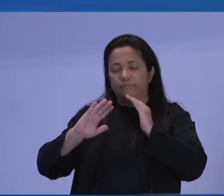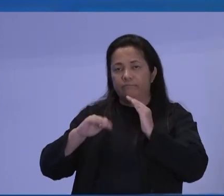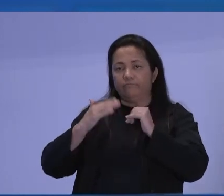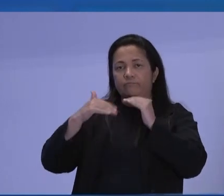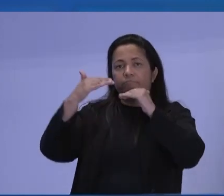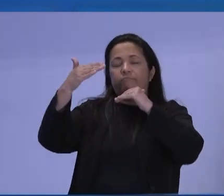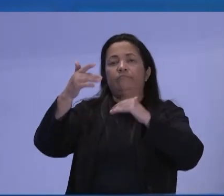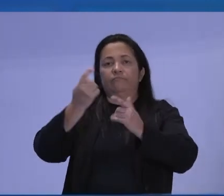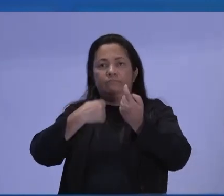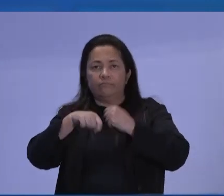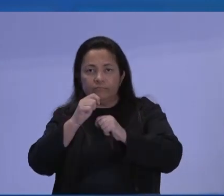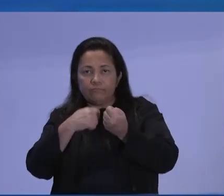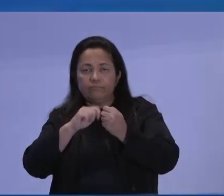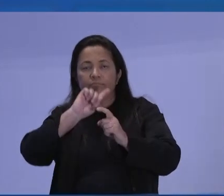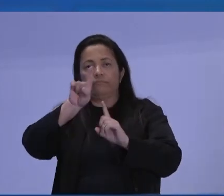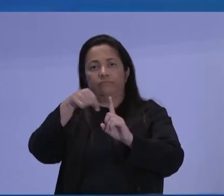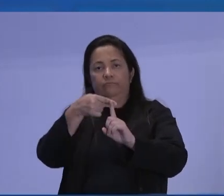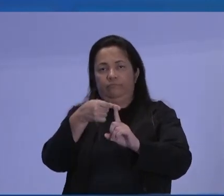econômico, desenvolvimento social.